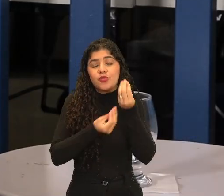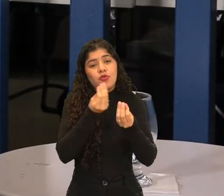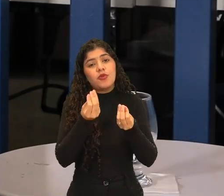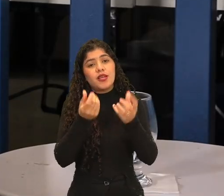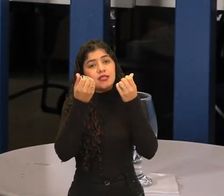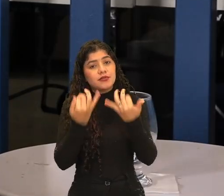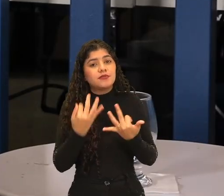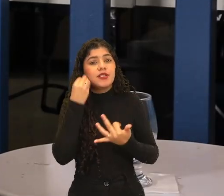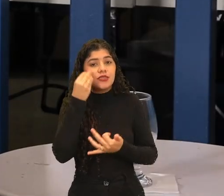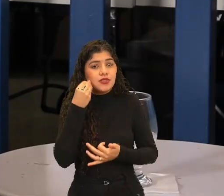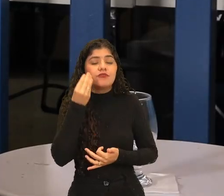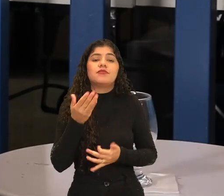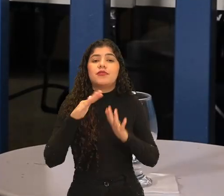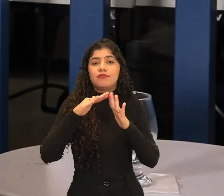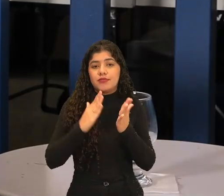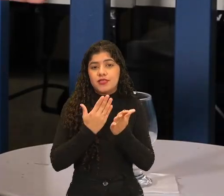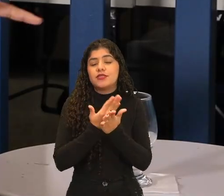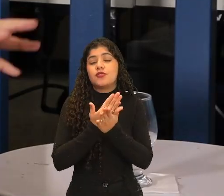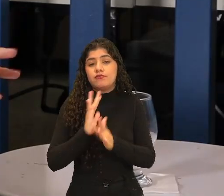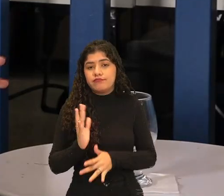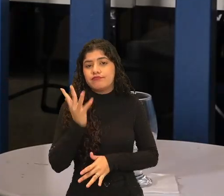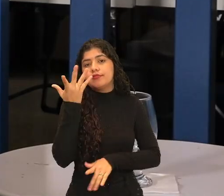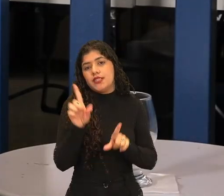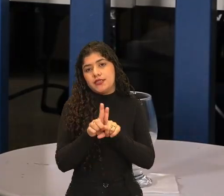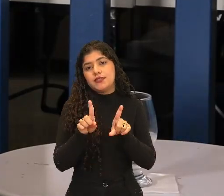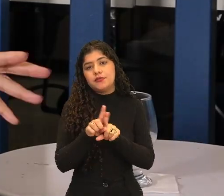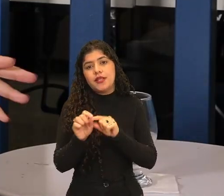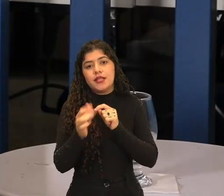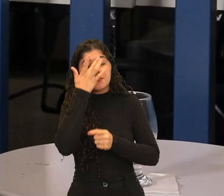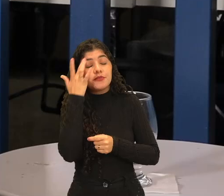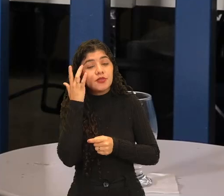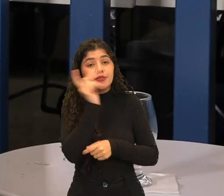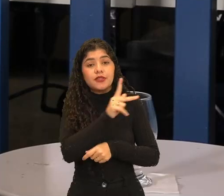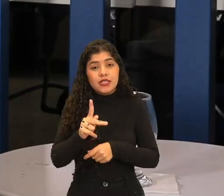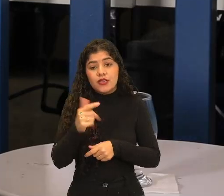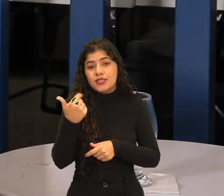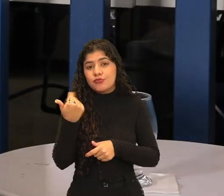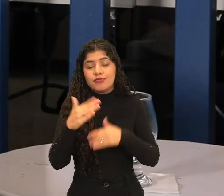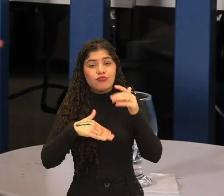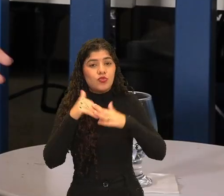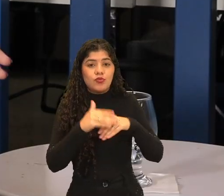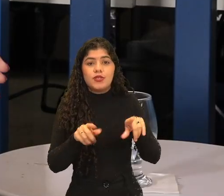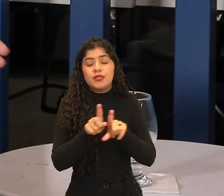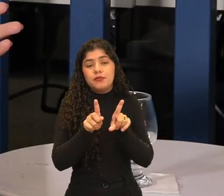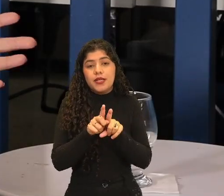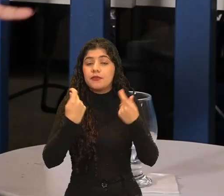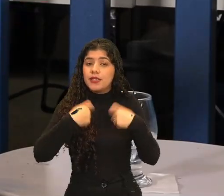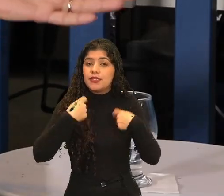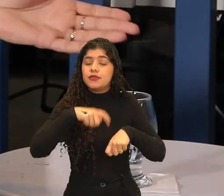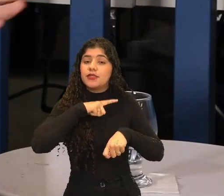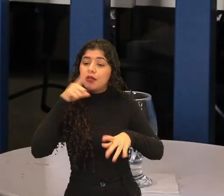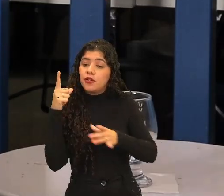disso nas escolas. O professor está um pouco sobrecarregado, porque tem vários alunos hoje dentro, né, do espectro. Mas tem